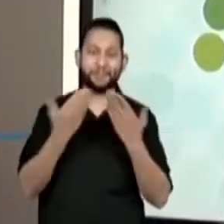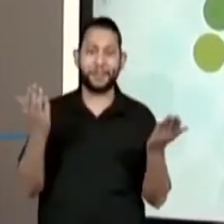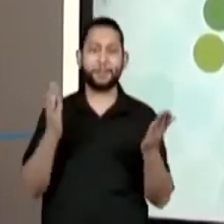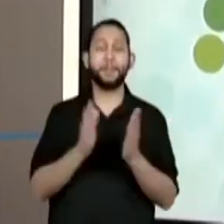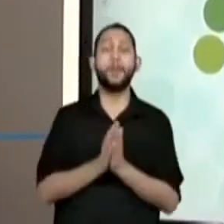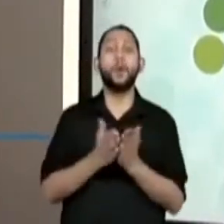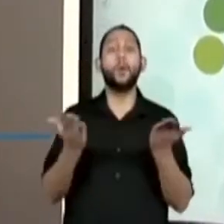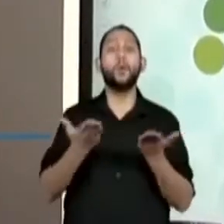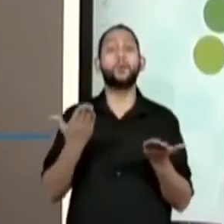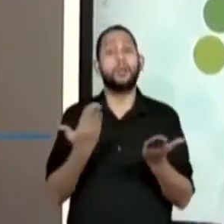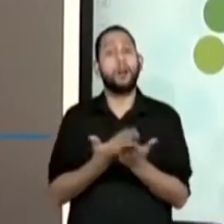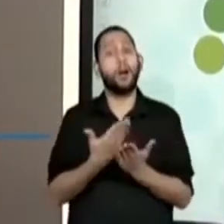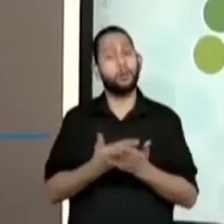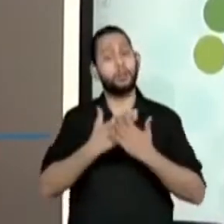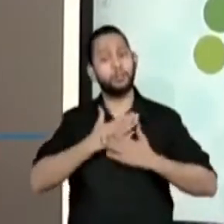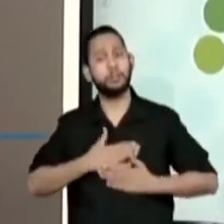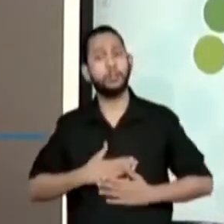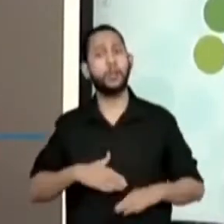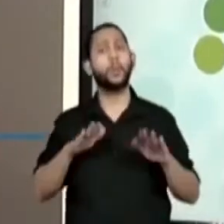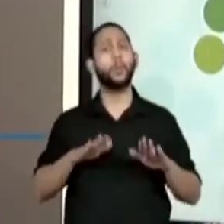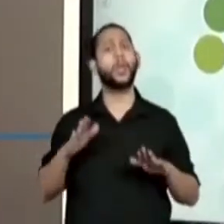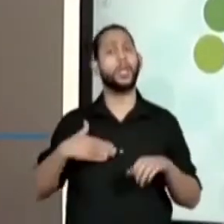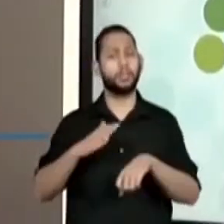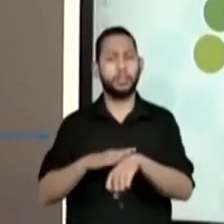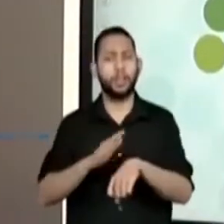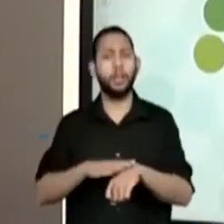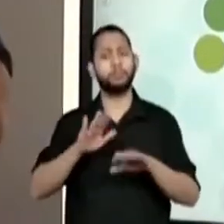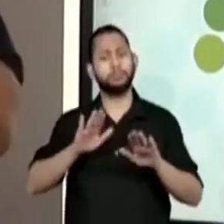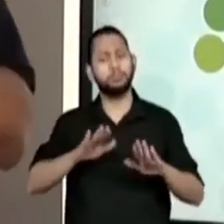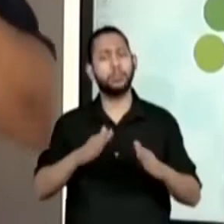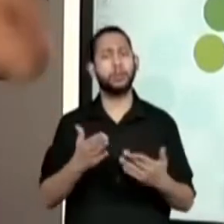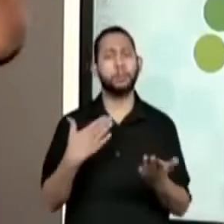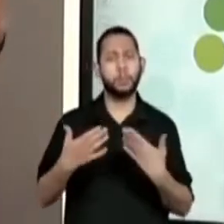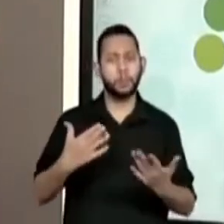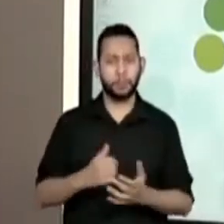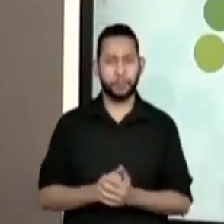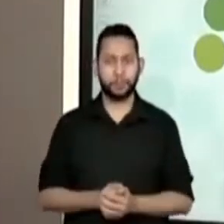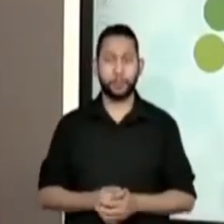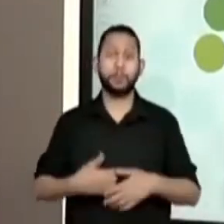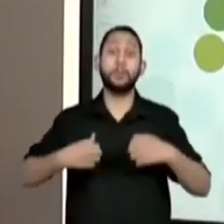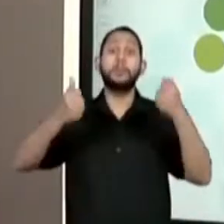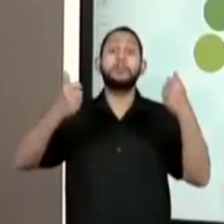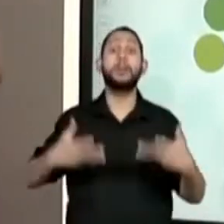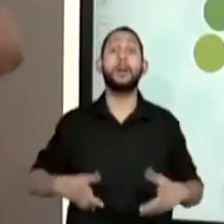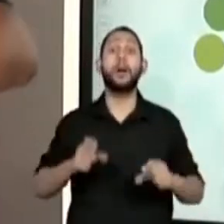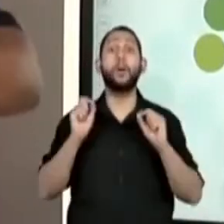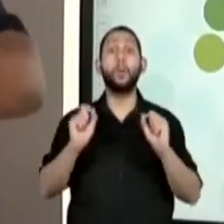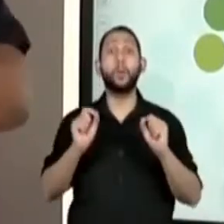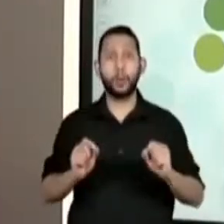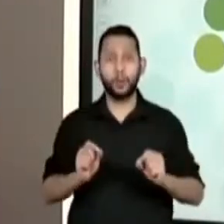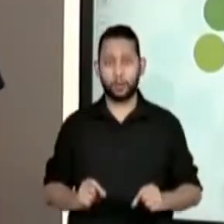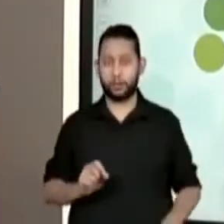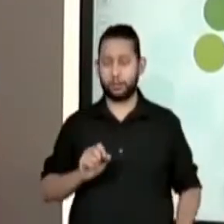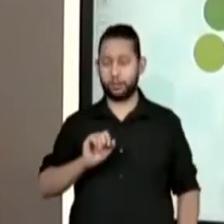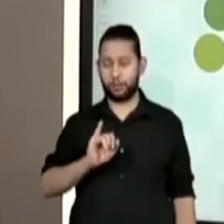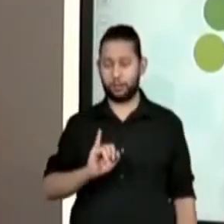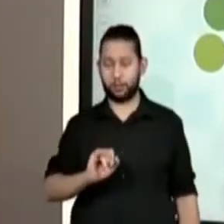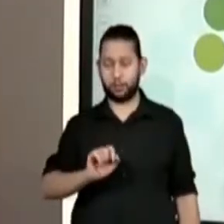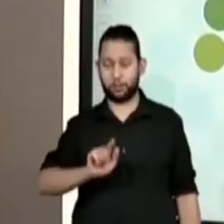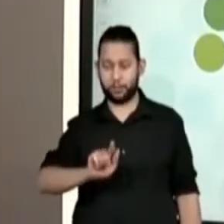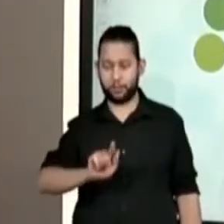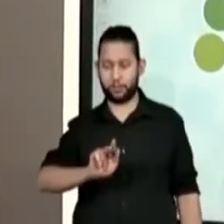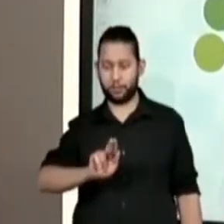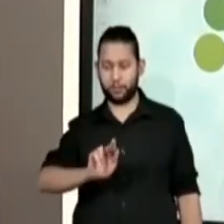como eu falei ela de hoje tá tranquila também dá para gente conversar devagarzinho tá bem eu vou falar basicamente sobre relação de igualdade